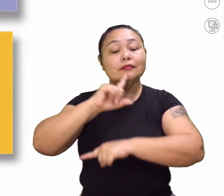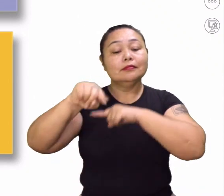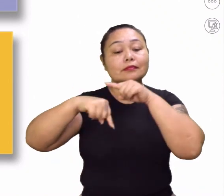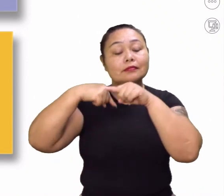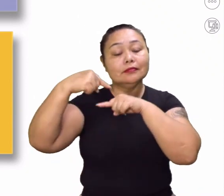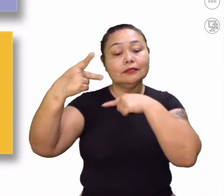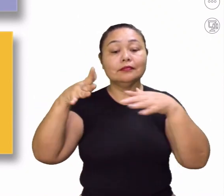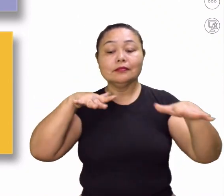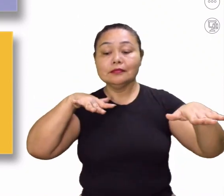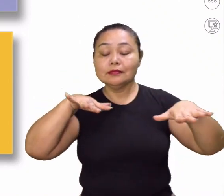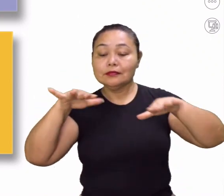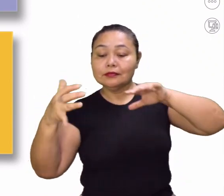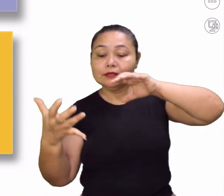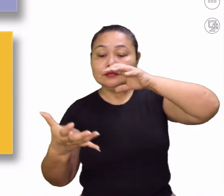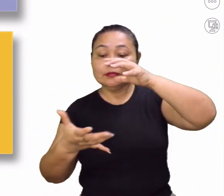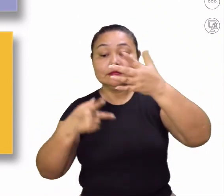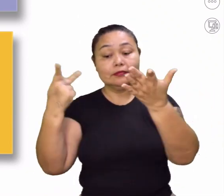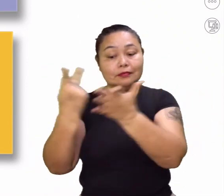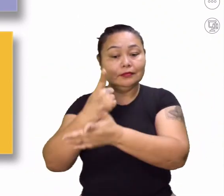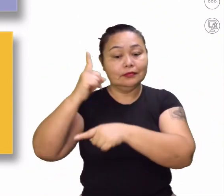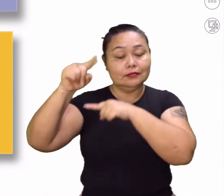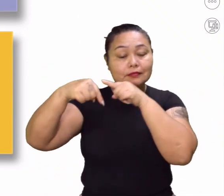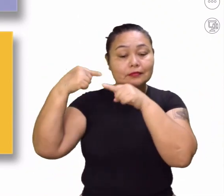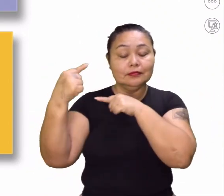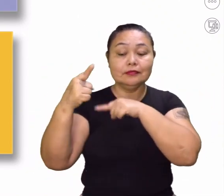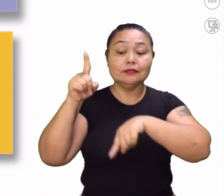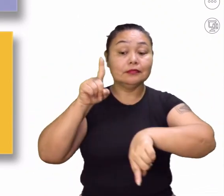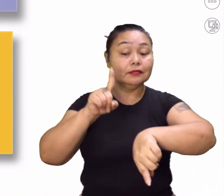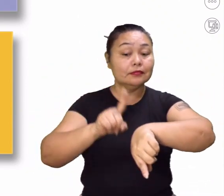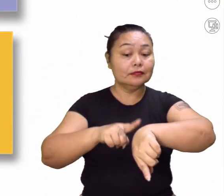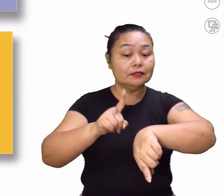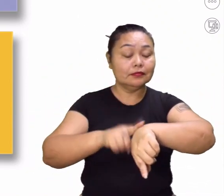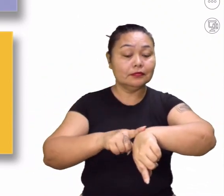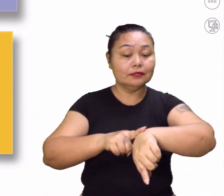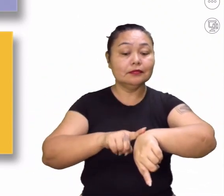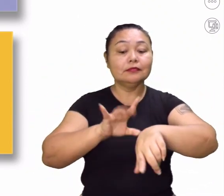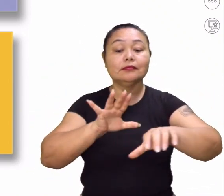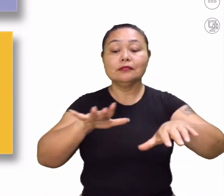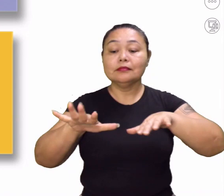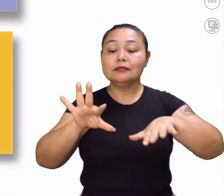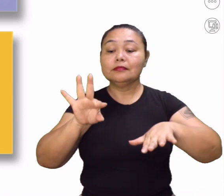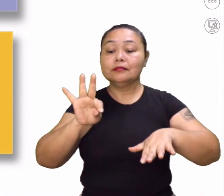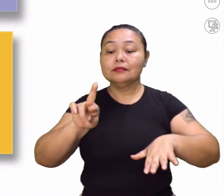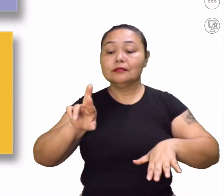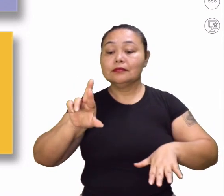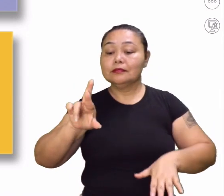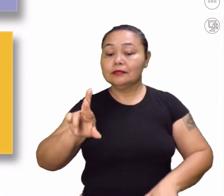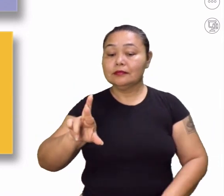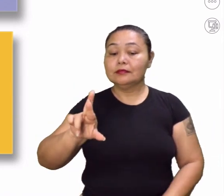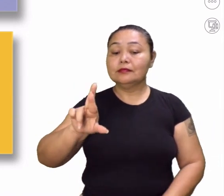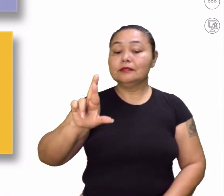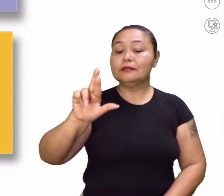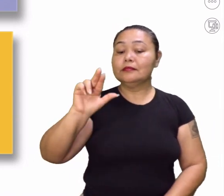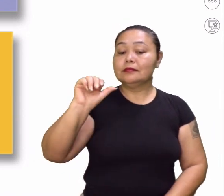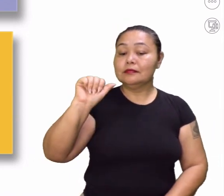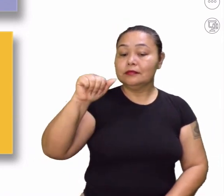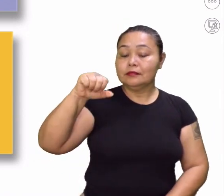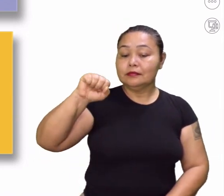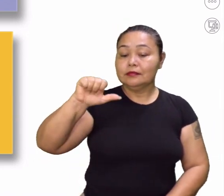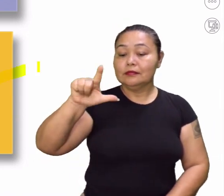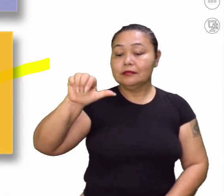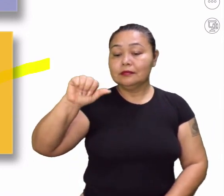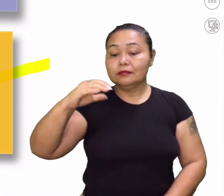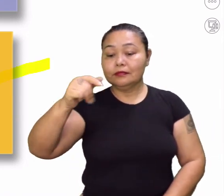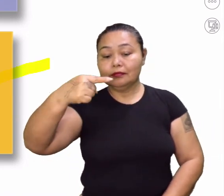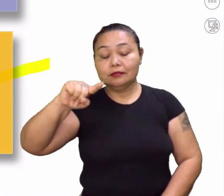consequência deste movimento. Vamos falar sobre os fusos horários, o movimento de translação